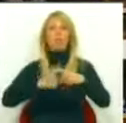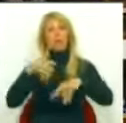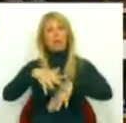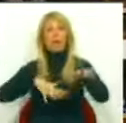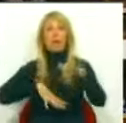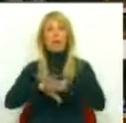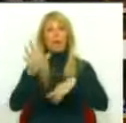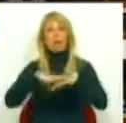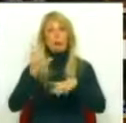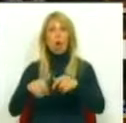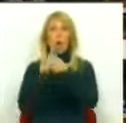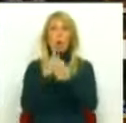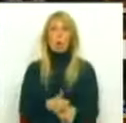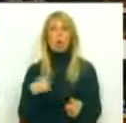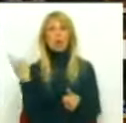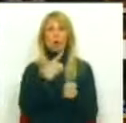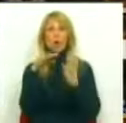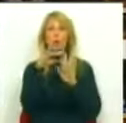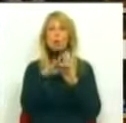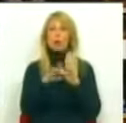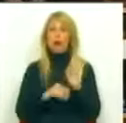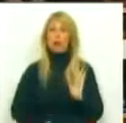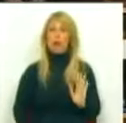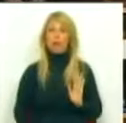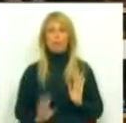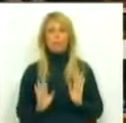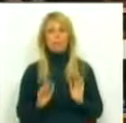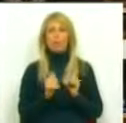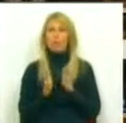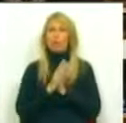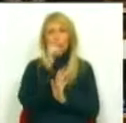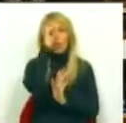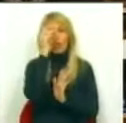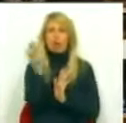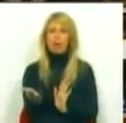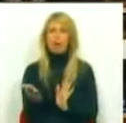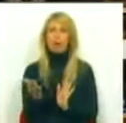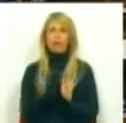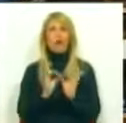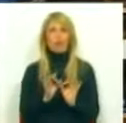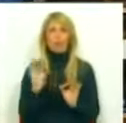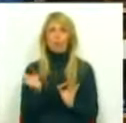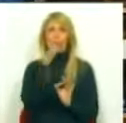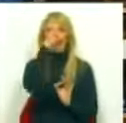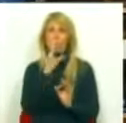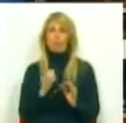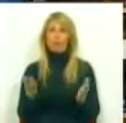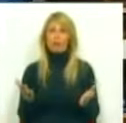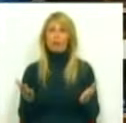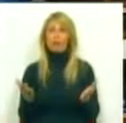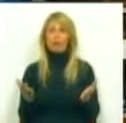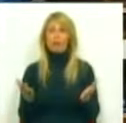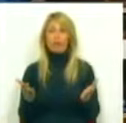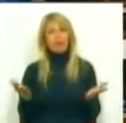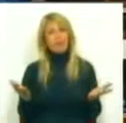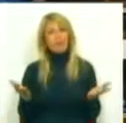fazem sobre o cumprimento do nosso programa. Com o devido respeito pelos próprios, Sr. Primeiro-Ministro, é caso para